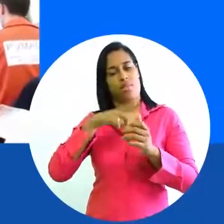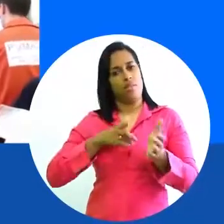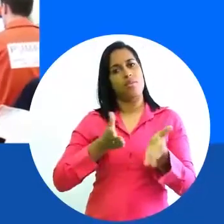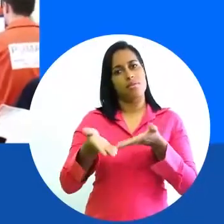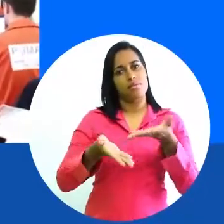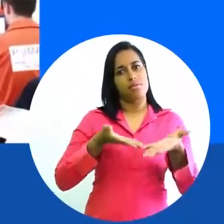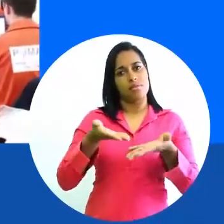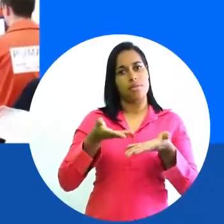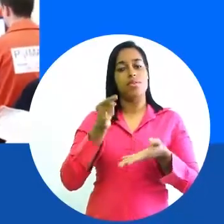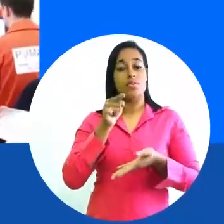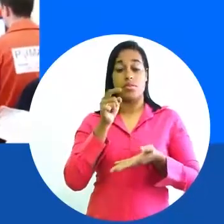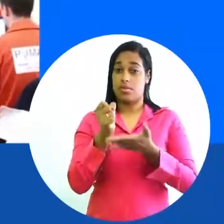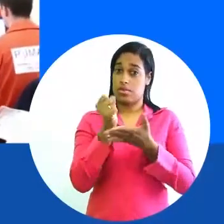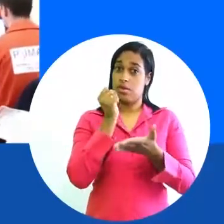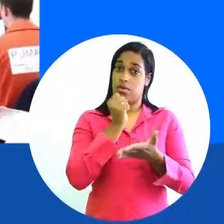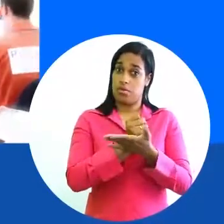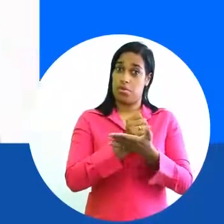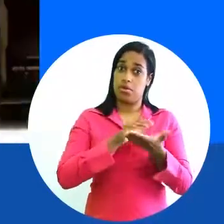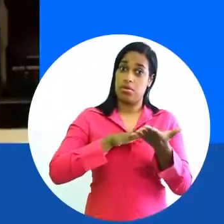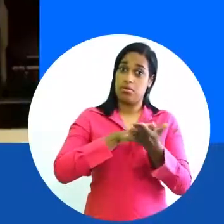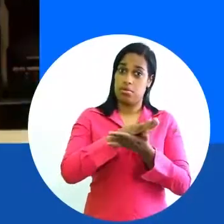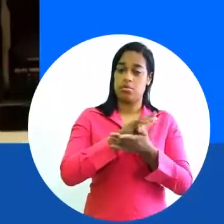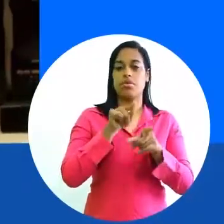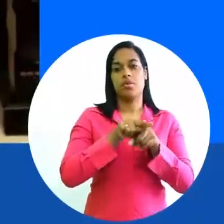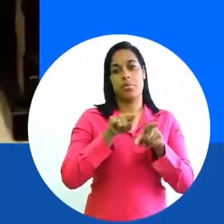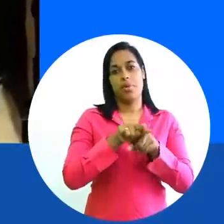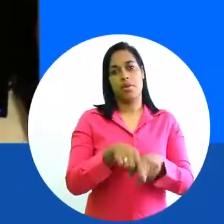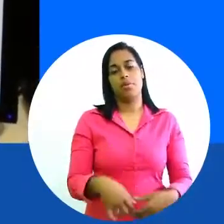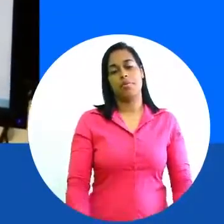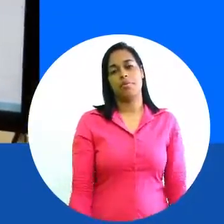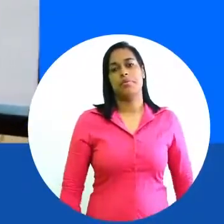acesso imediato a essa documentação digitalizada.